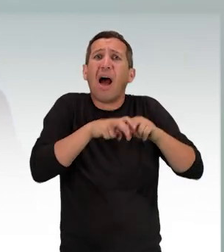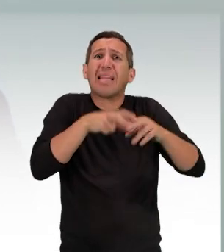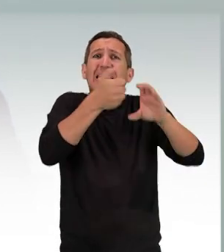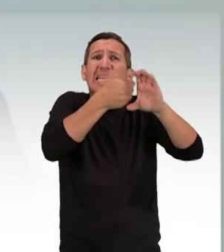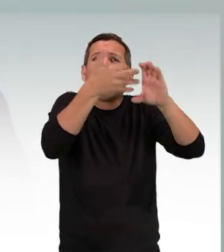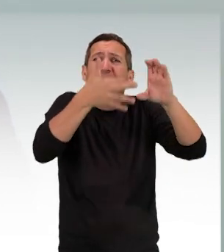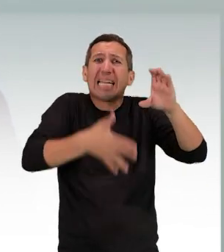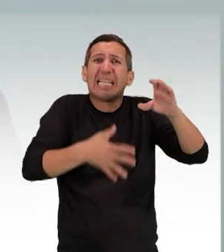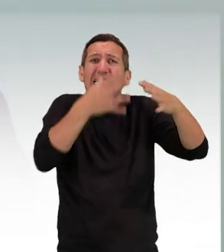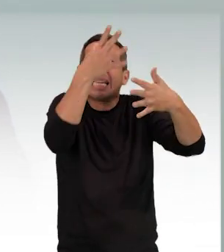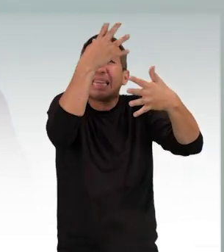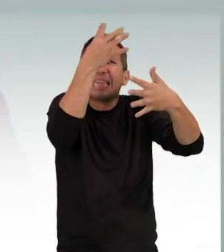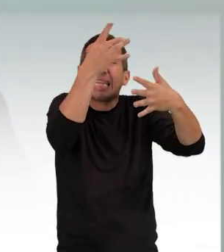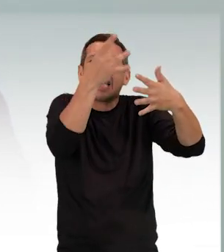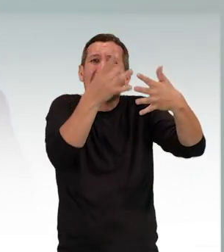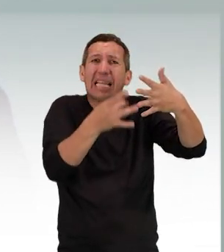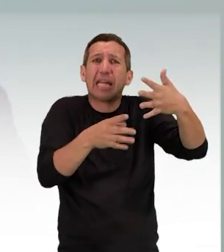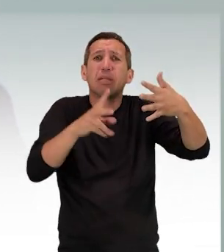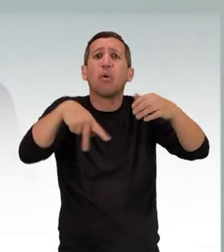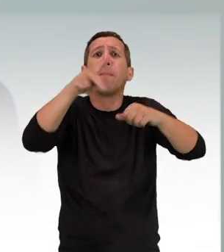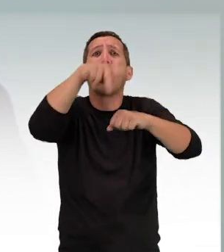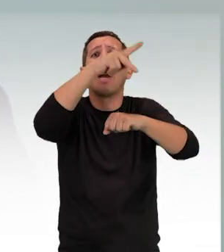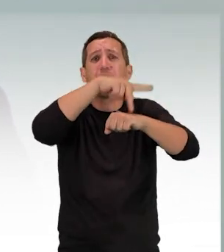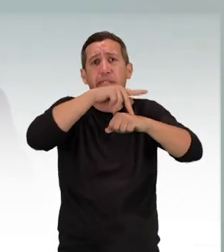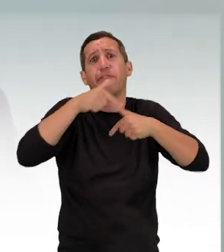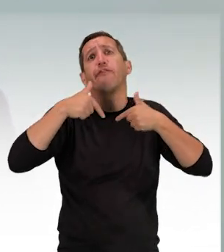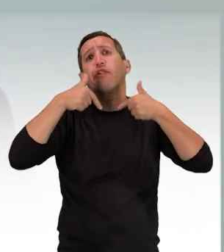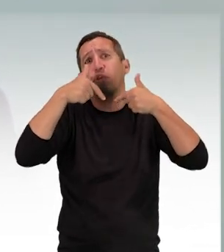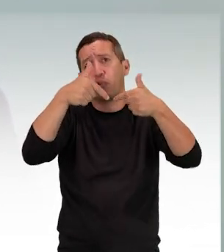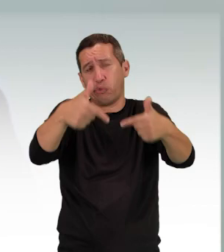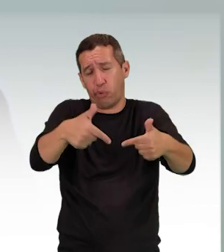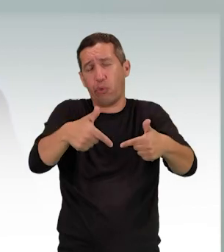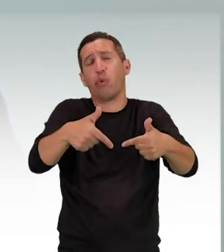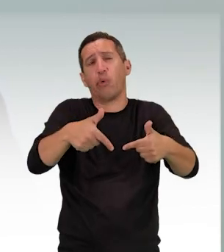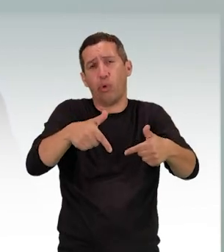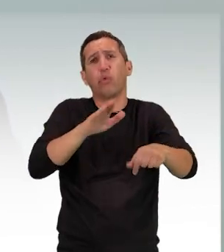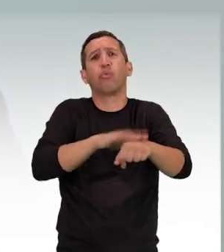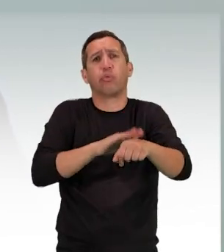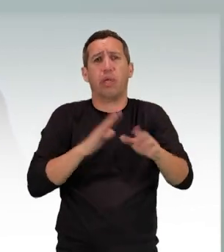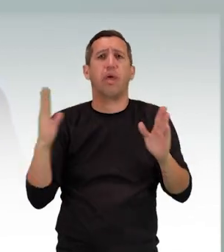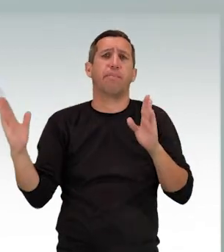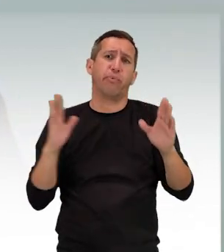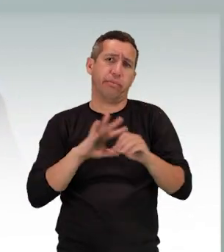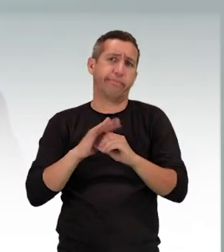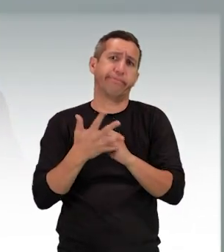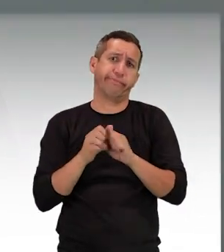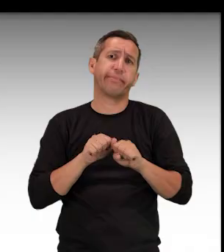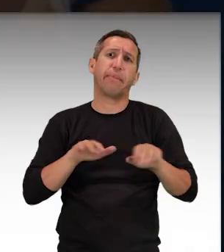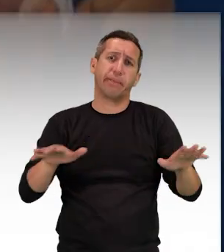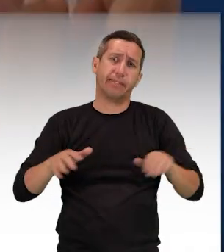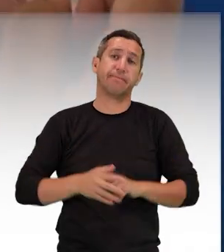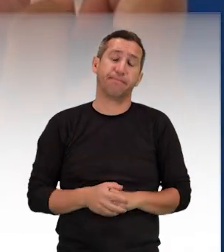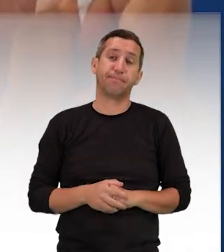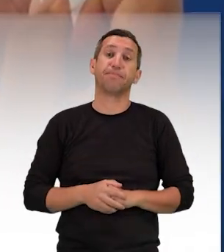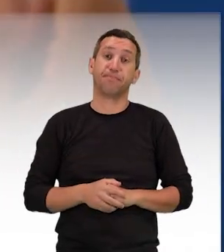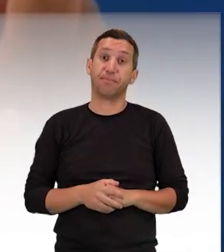peculiaridades, das distintas carências que o país enfrentou ao longo da pandemia.